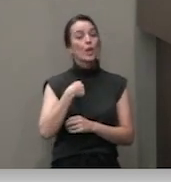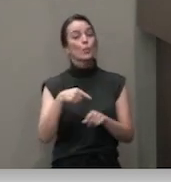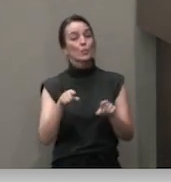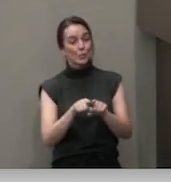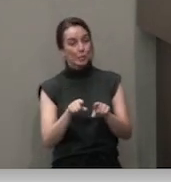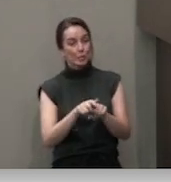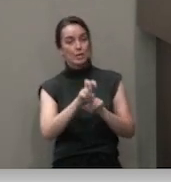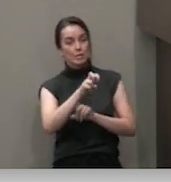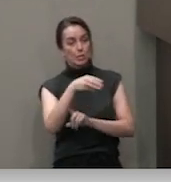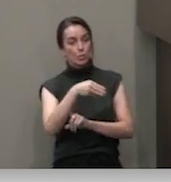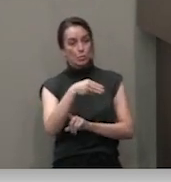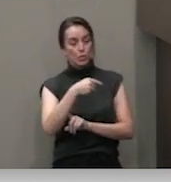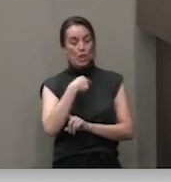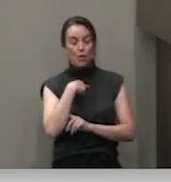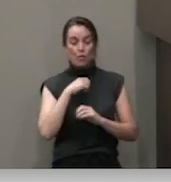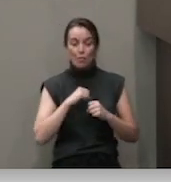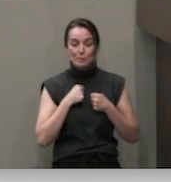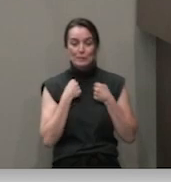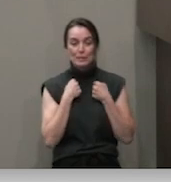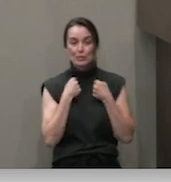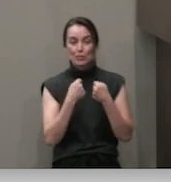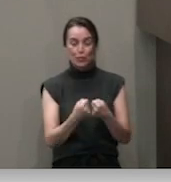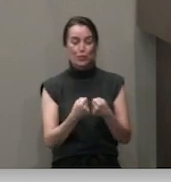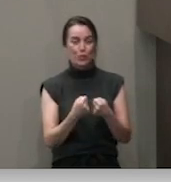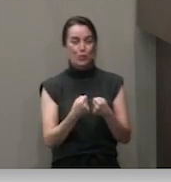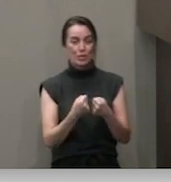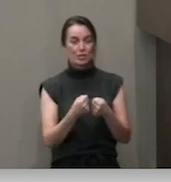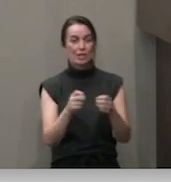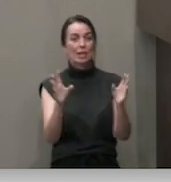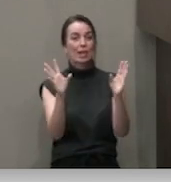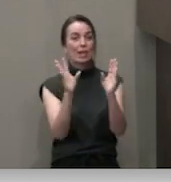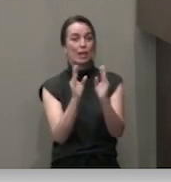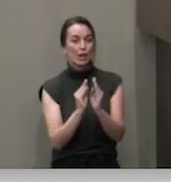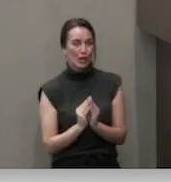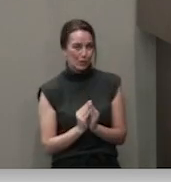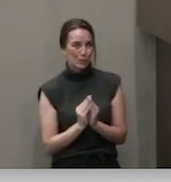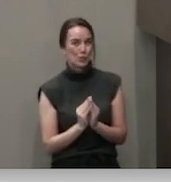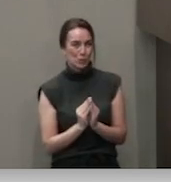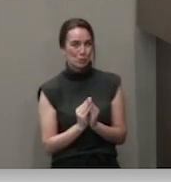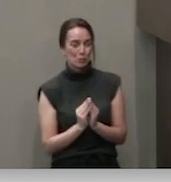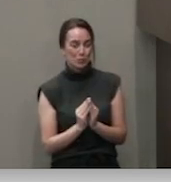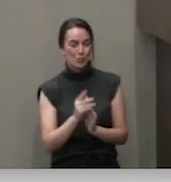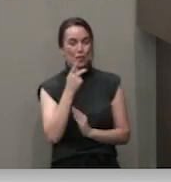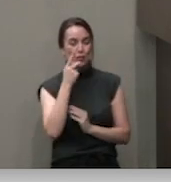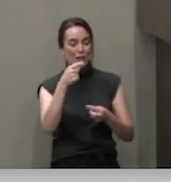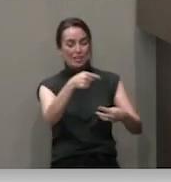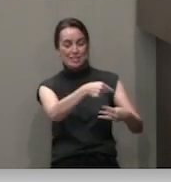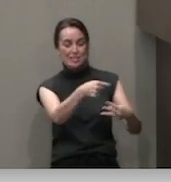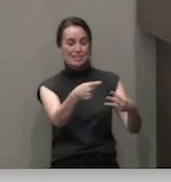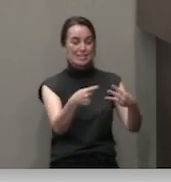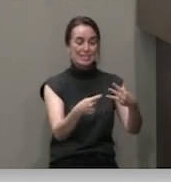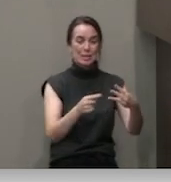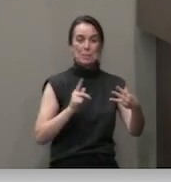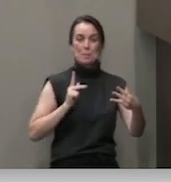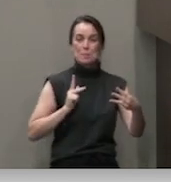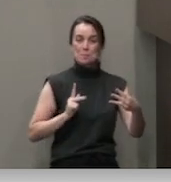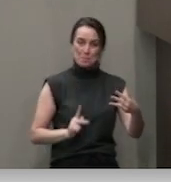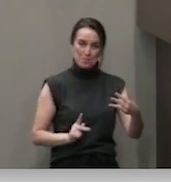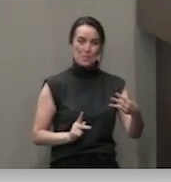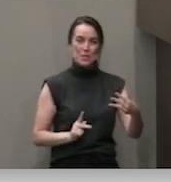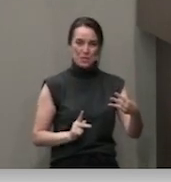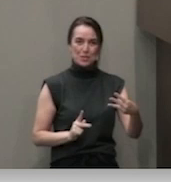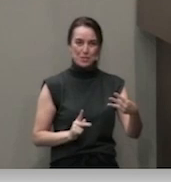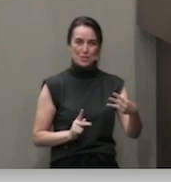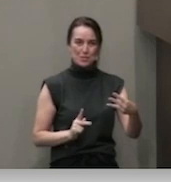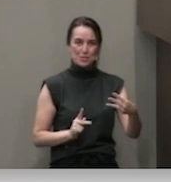então eu vou me esforçar para em 5 minutos falar dessas três personalidades que são as mais citadas em pesquisas no